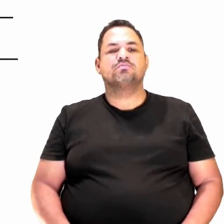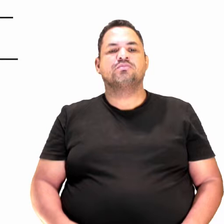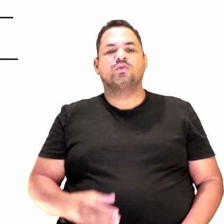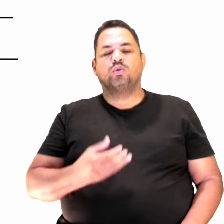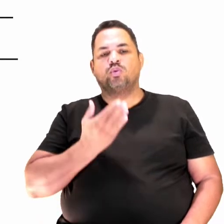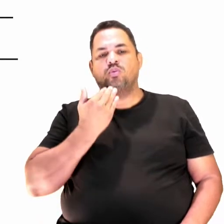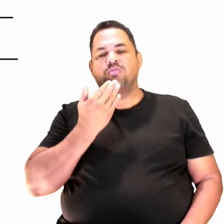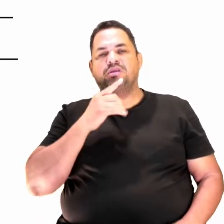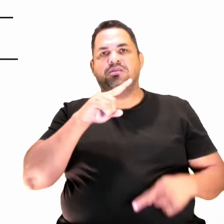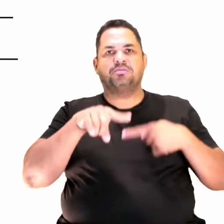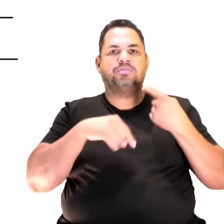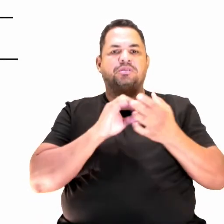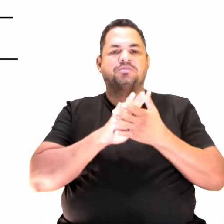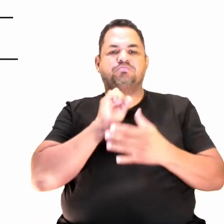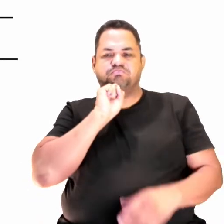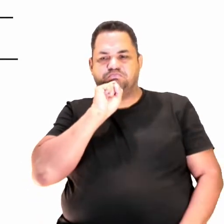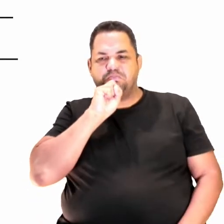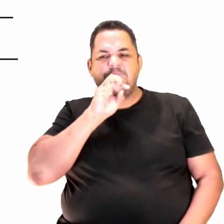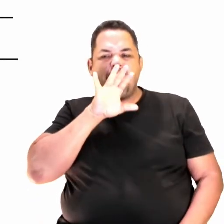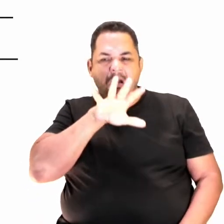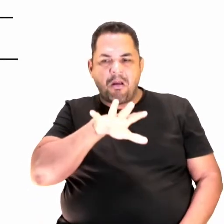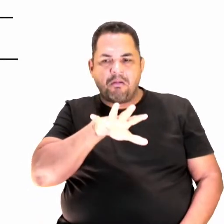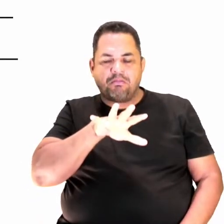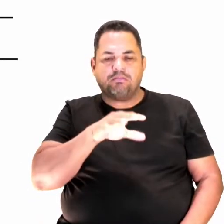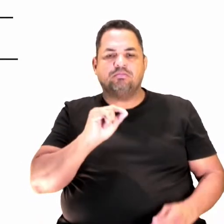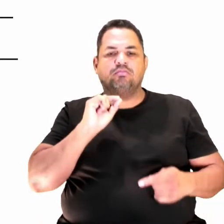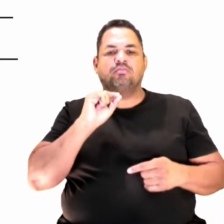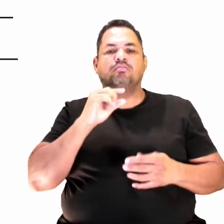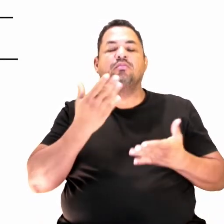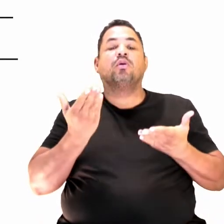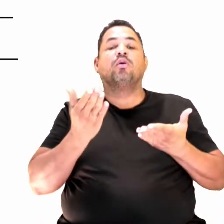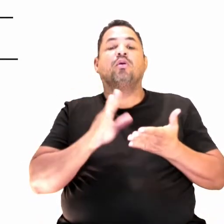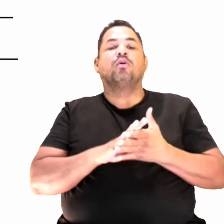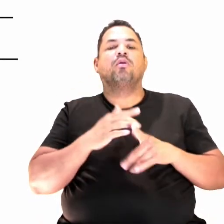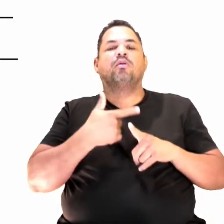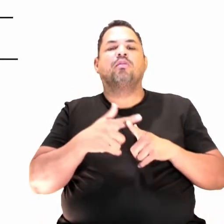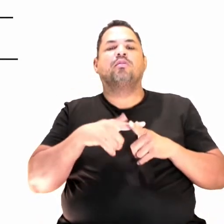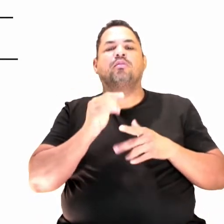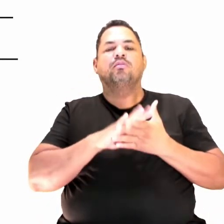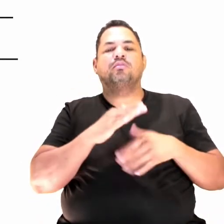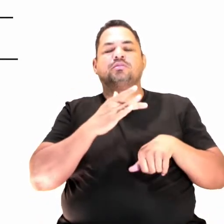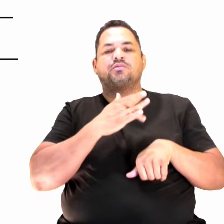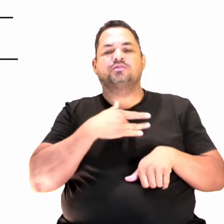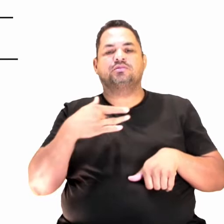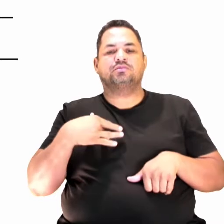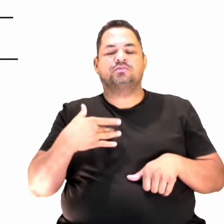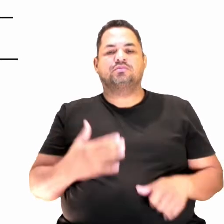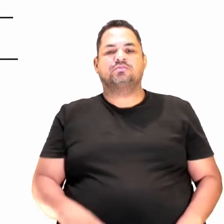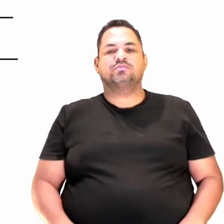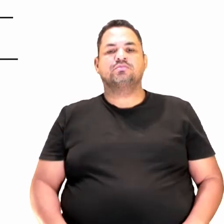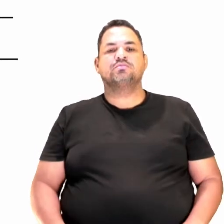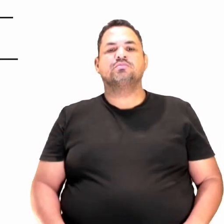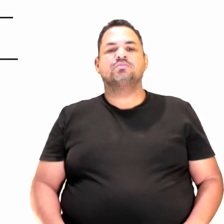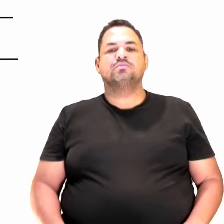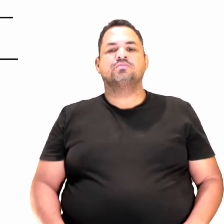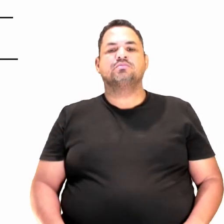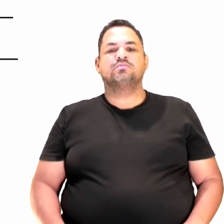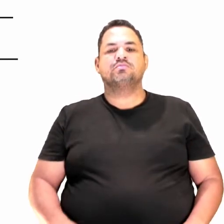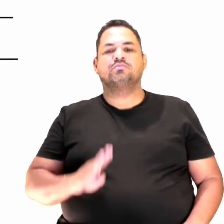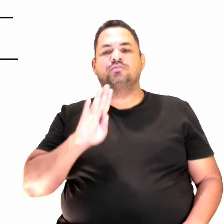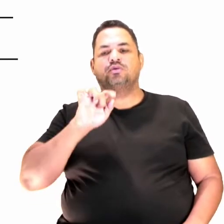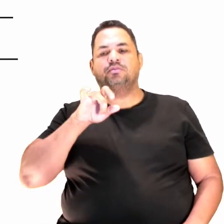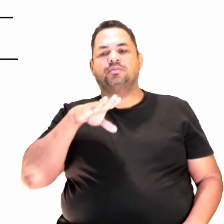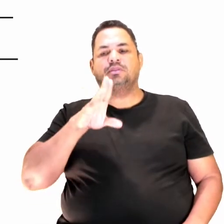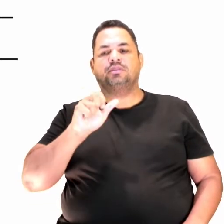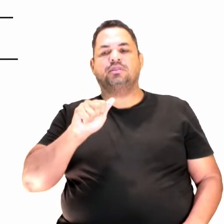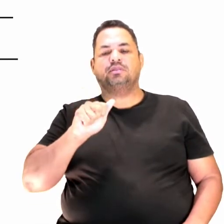normalmente, depois vomitar. Qual é o tipo de desordem, de distúrbio, aliás, que é este? É o tipo da